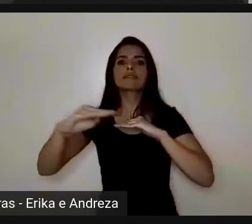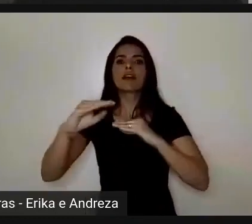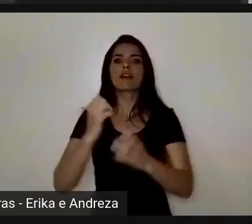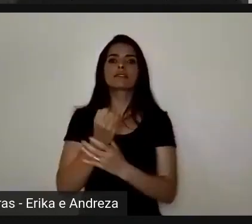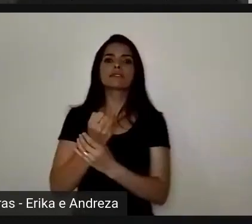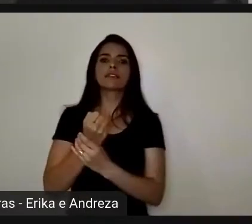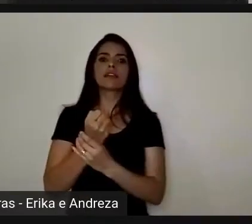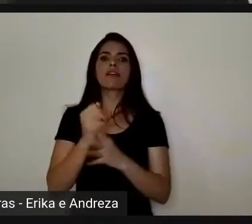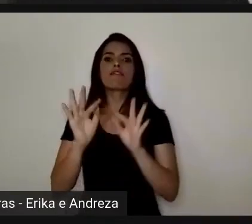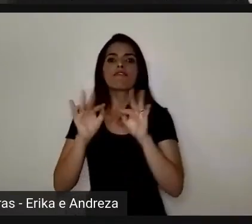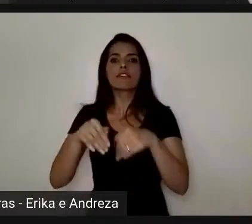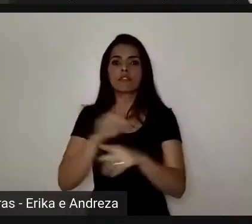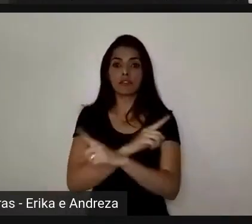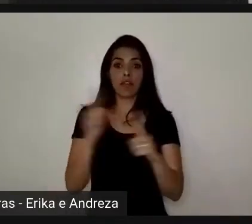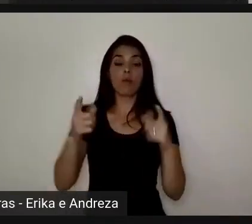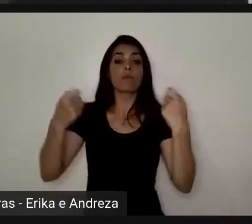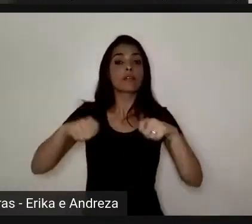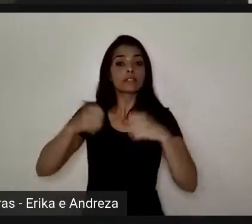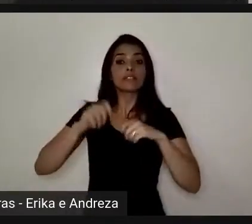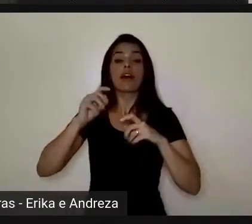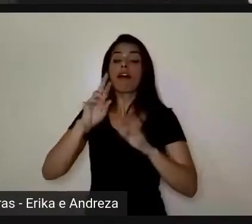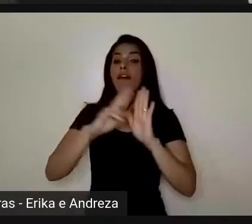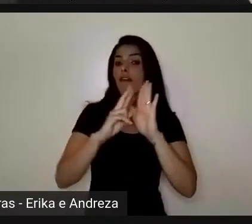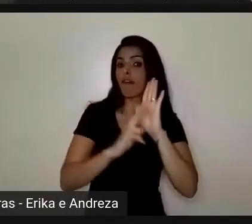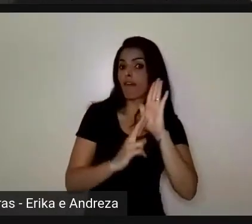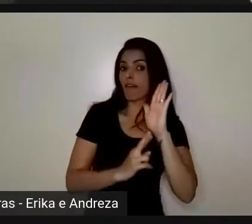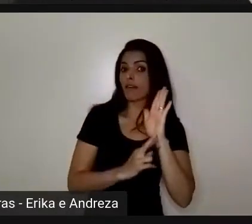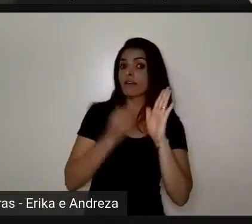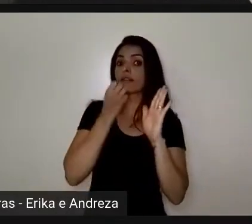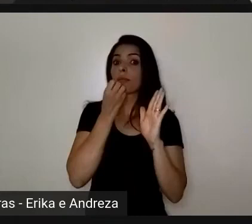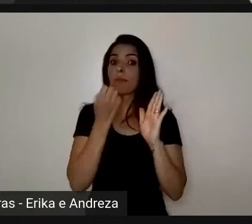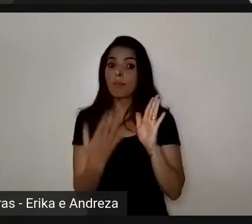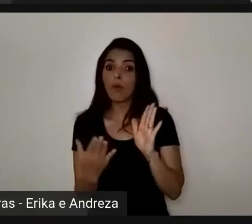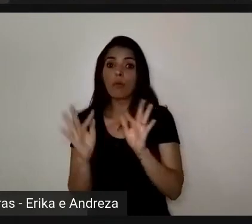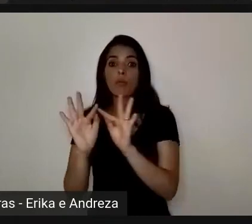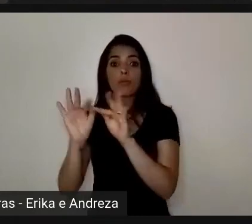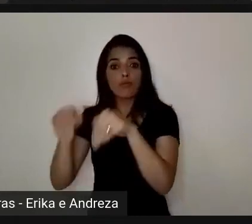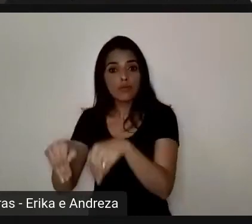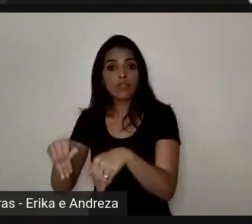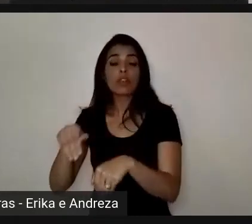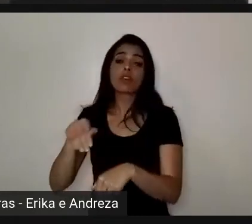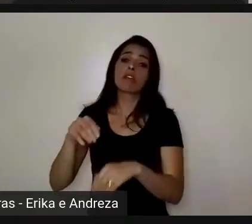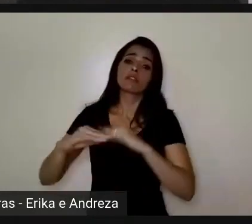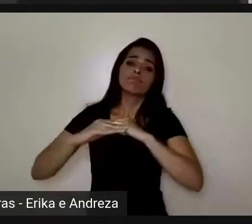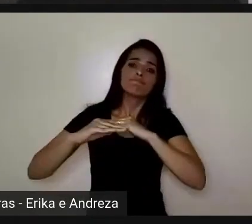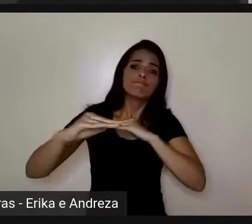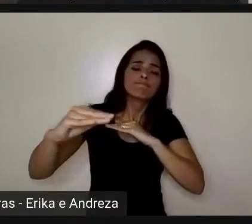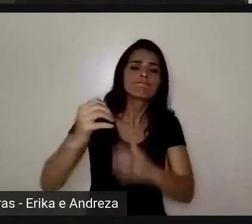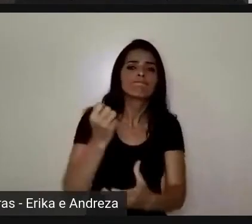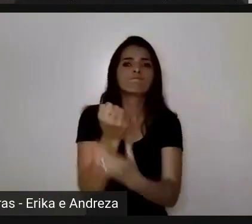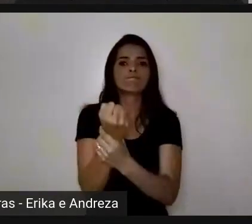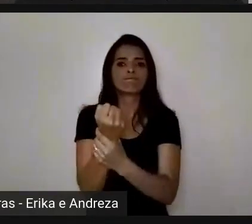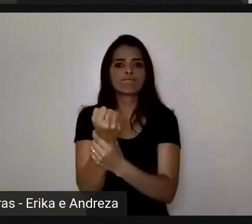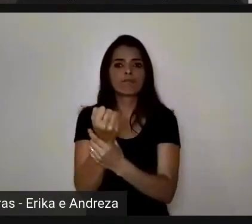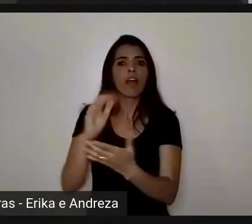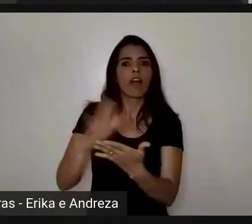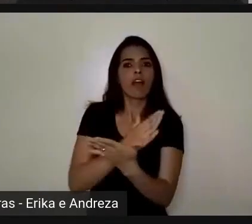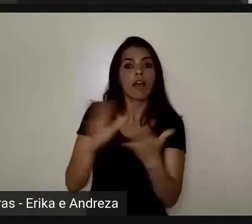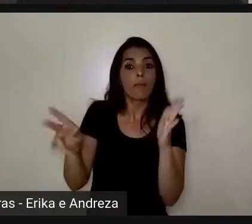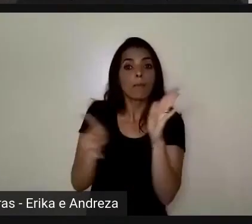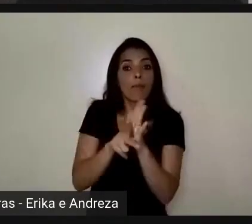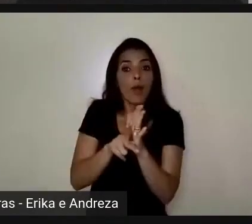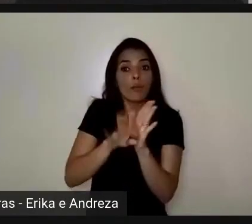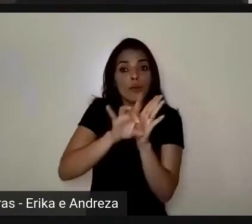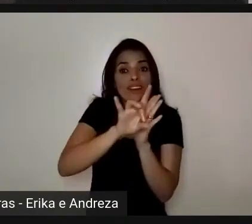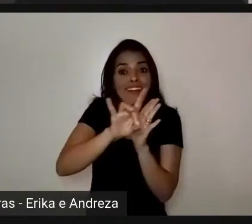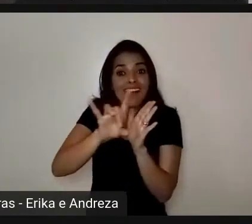regras que funcionem para o fim da estabilidade em casos específicos, né? Porque hoje